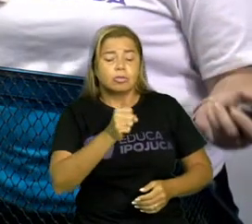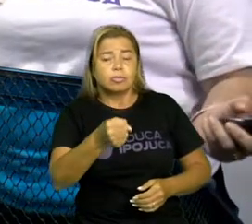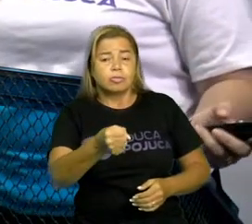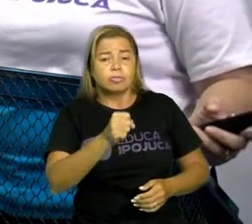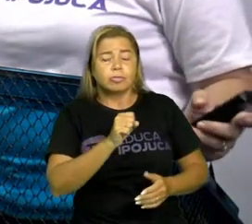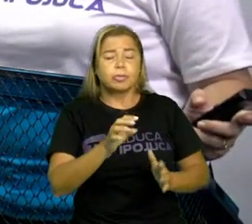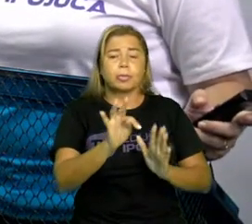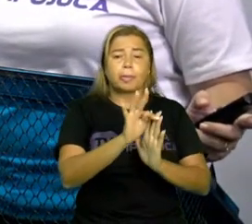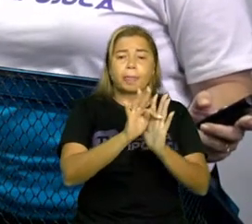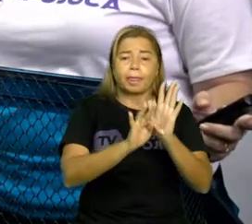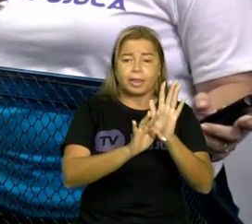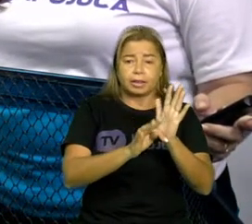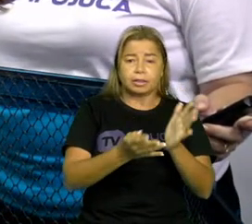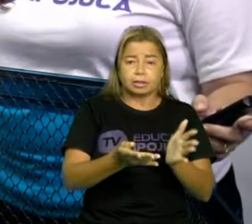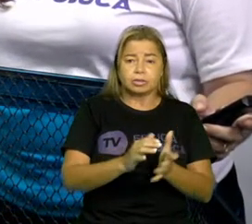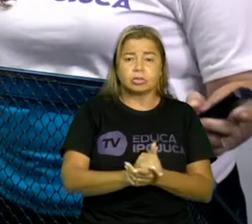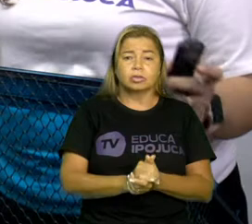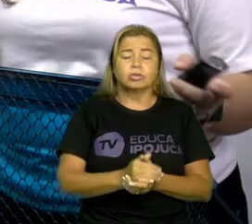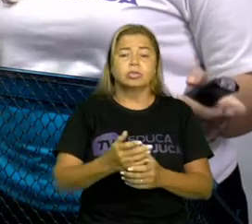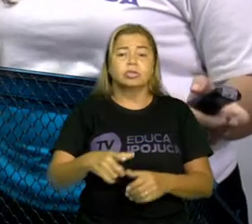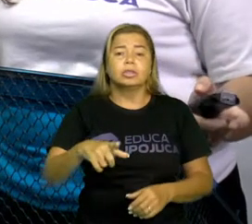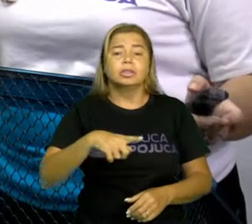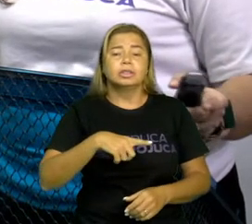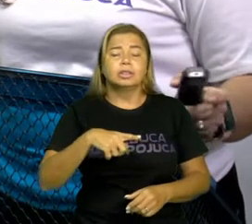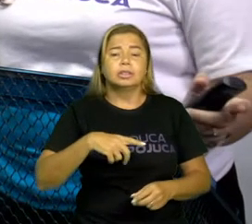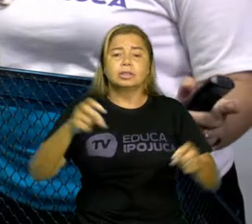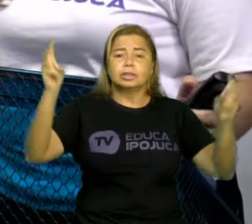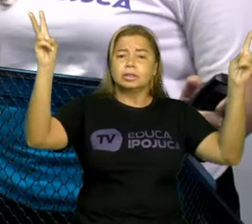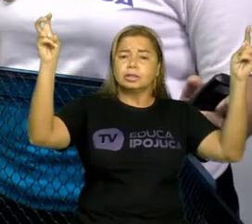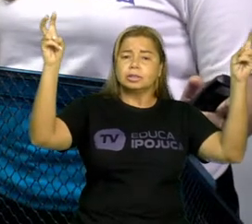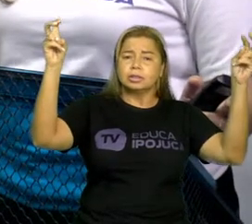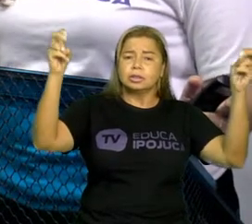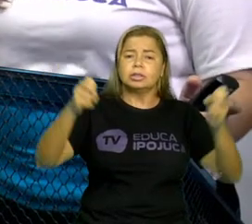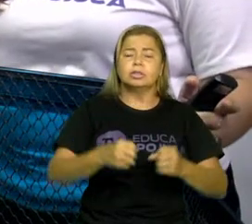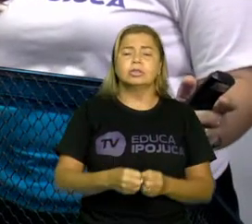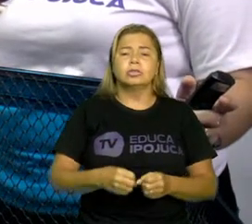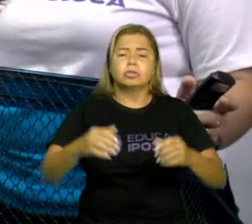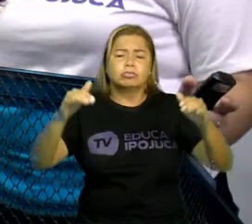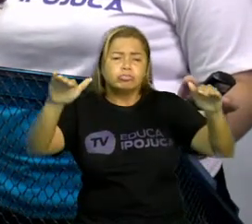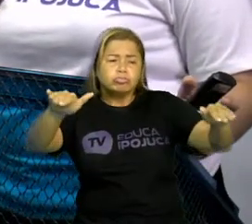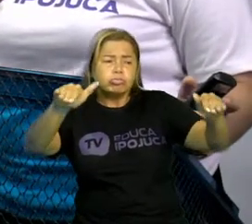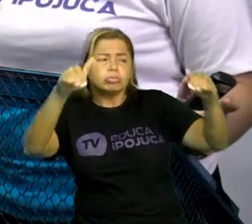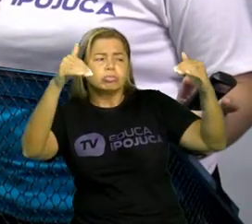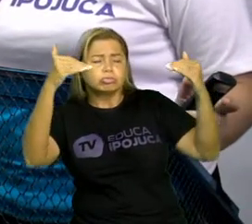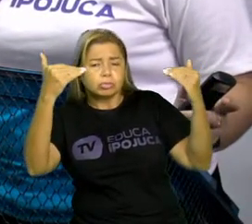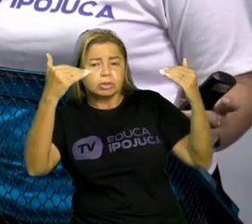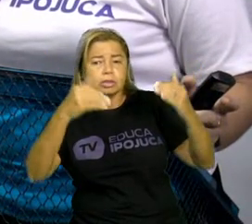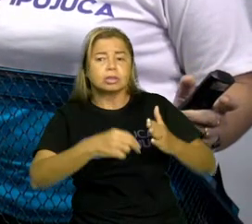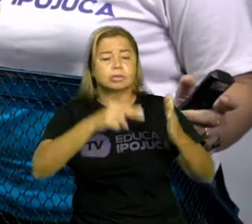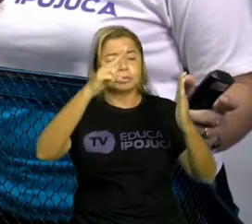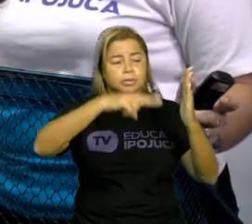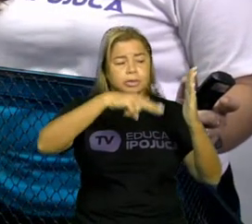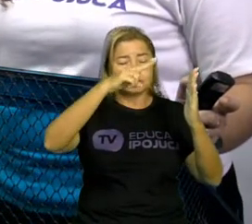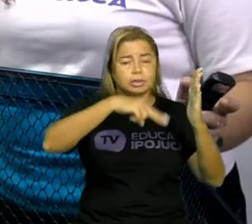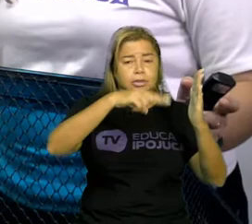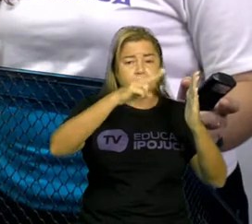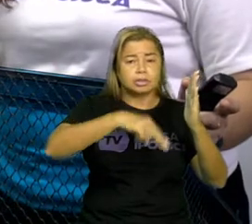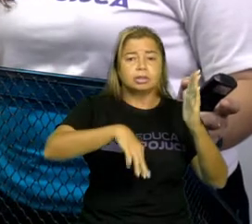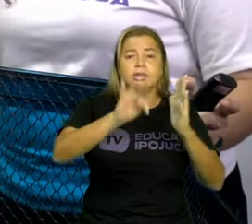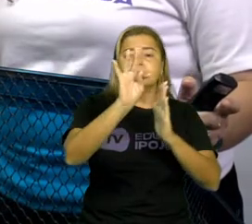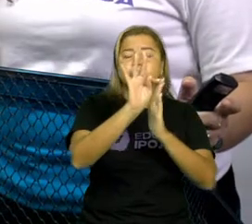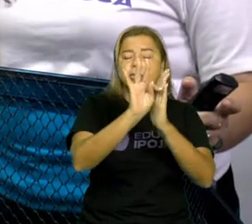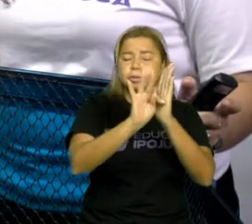textos jornalísticos, eles costumam ter títulos que chamem o leitor para a leitura do texto, né? Que